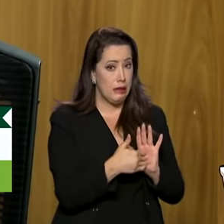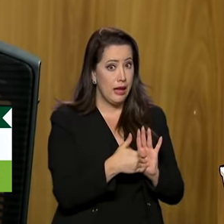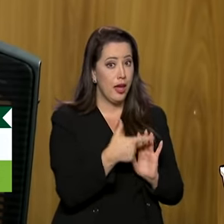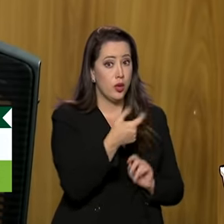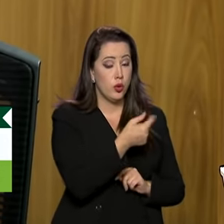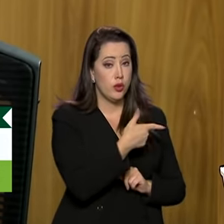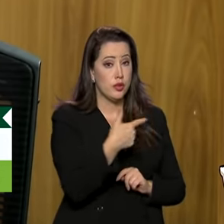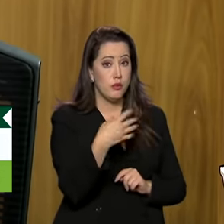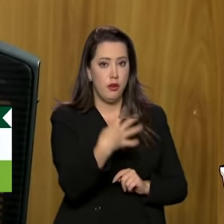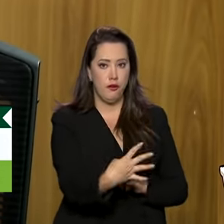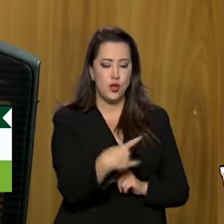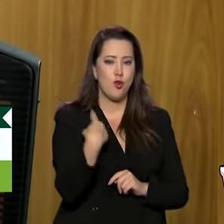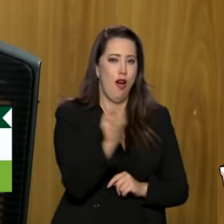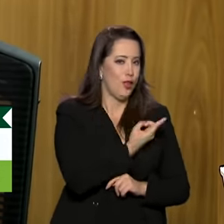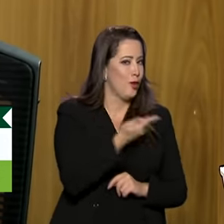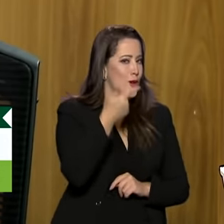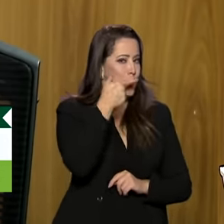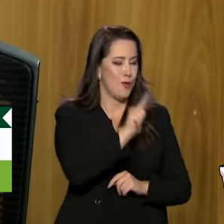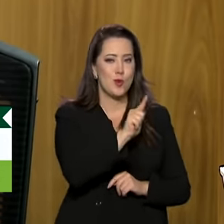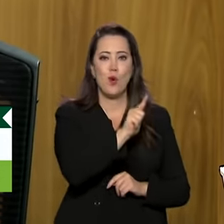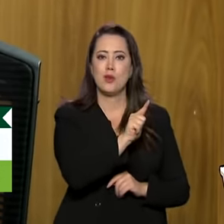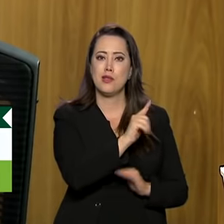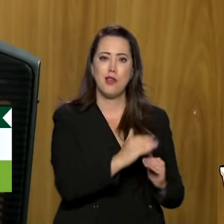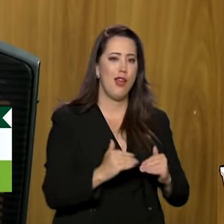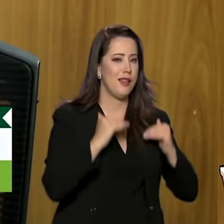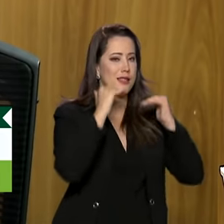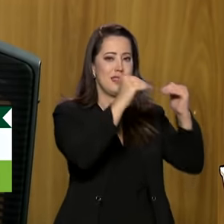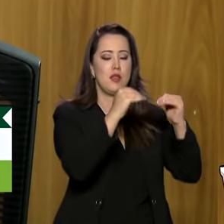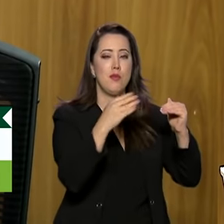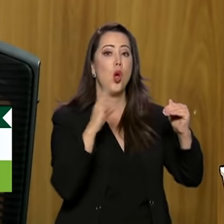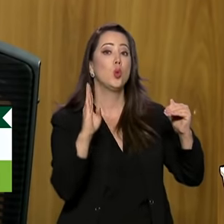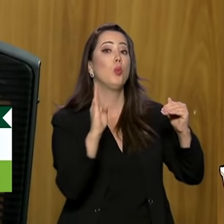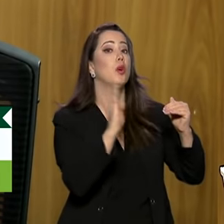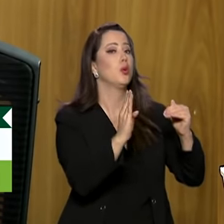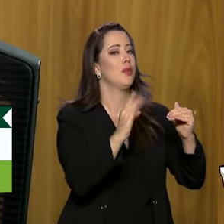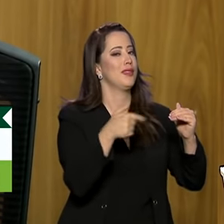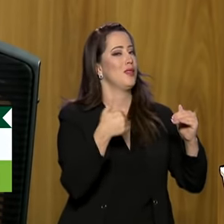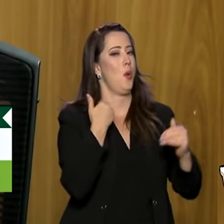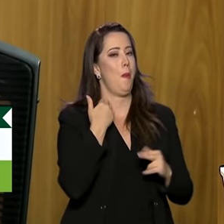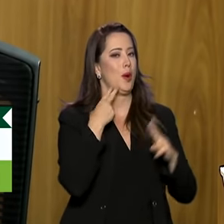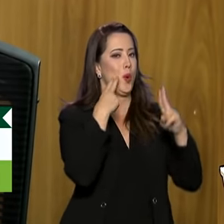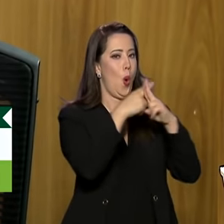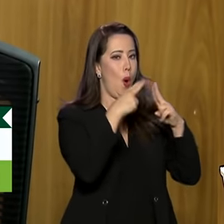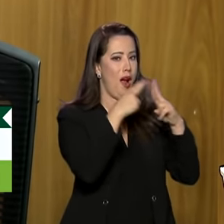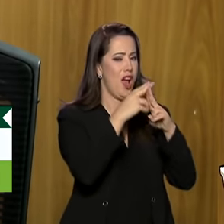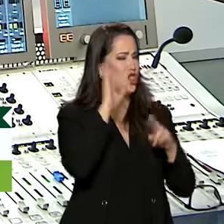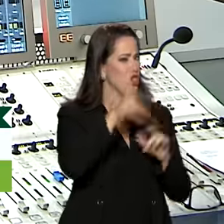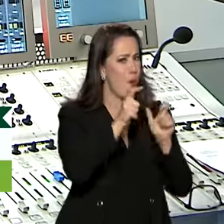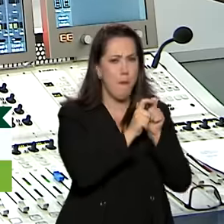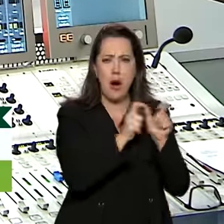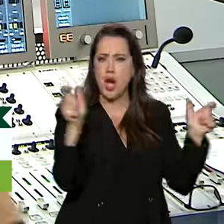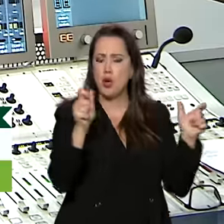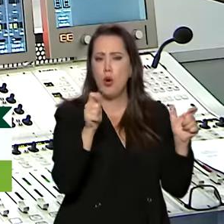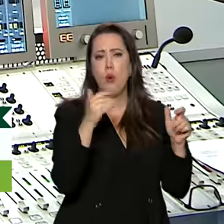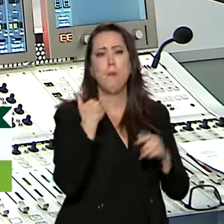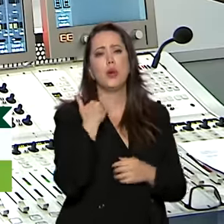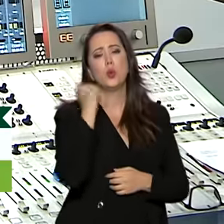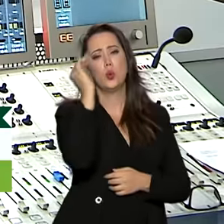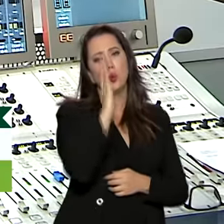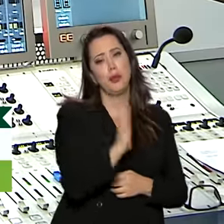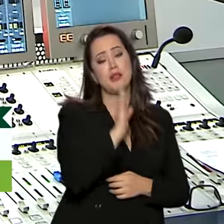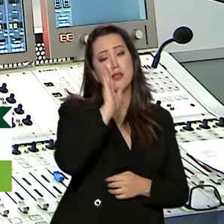até 2024 nós vamos passar o Banco do Brasil EA caixa que já é o maior Banco do Brasil